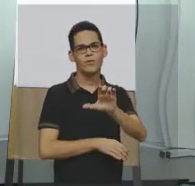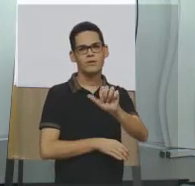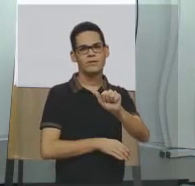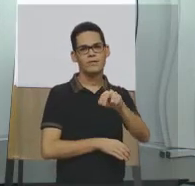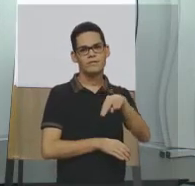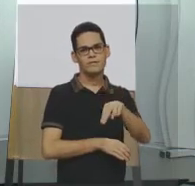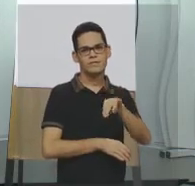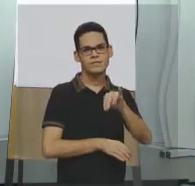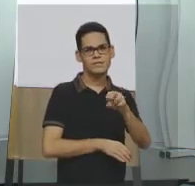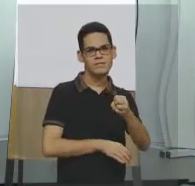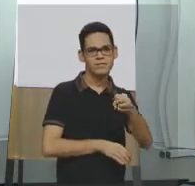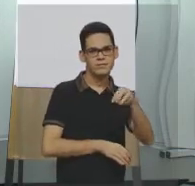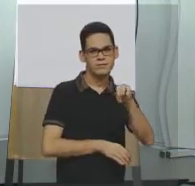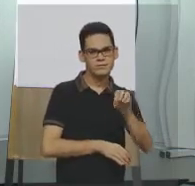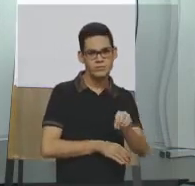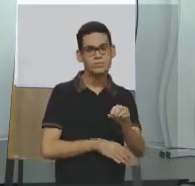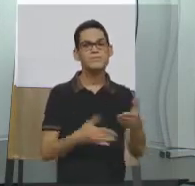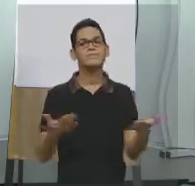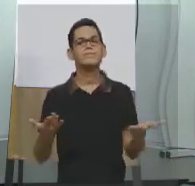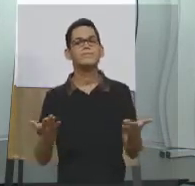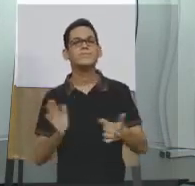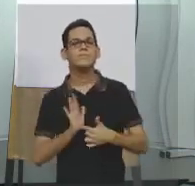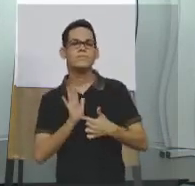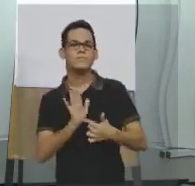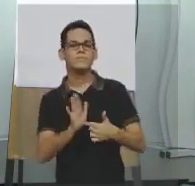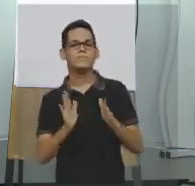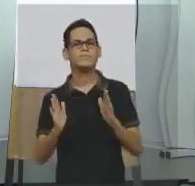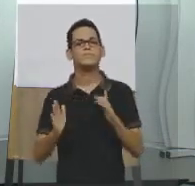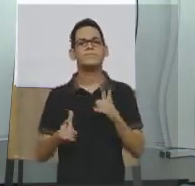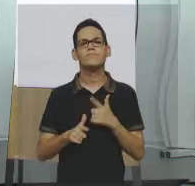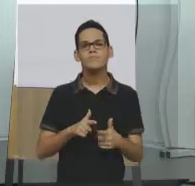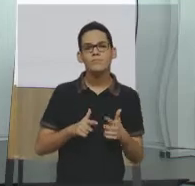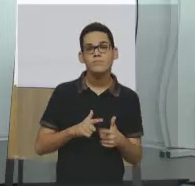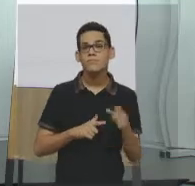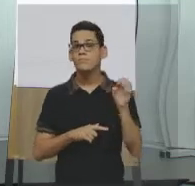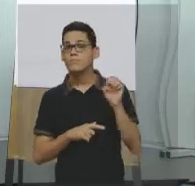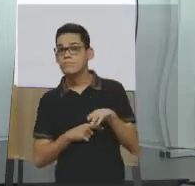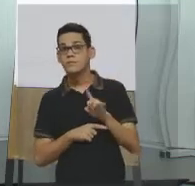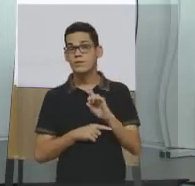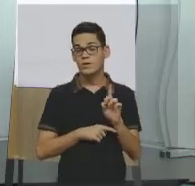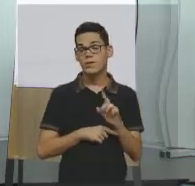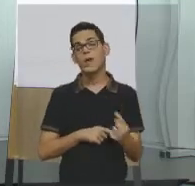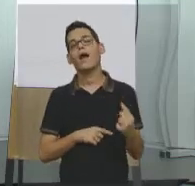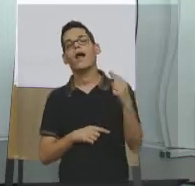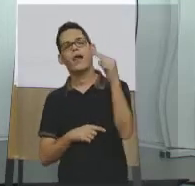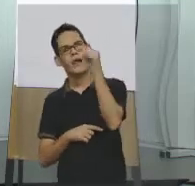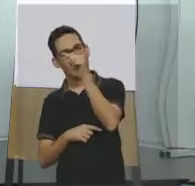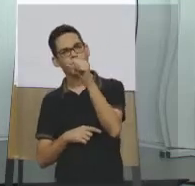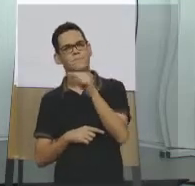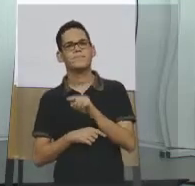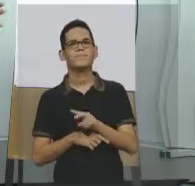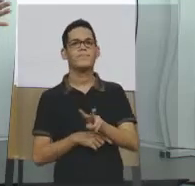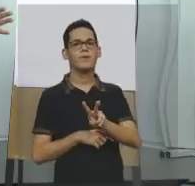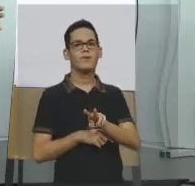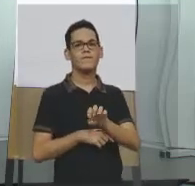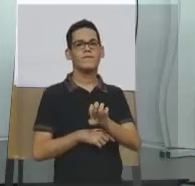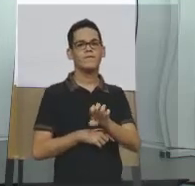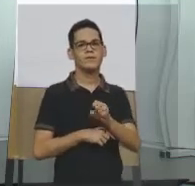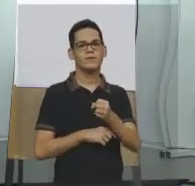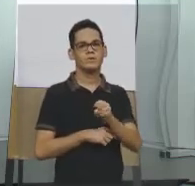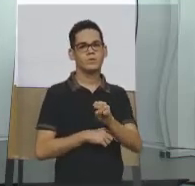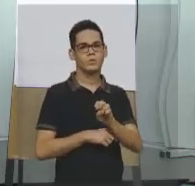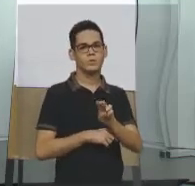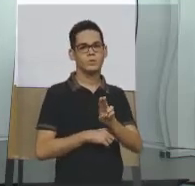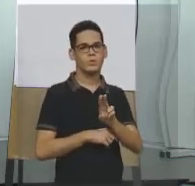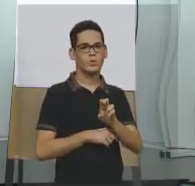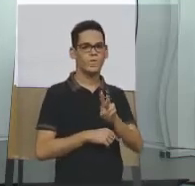aí, atualmente, se ele representa algum perigo? Sim, o vulcão Vesúvio, ele é extremamente